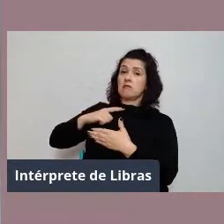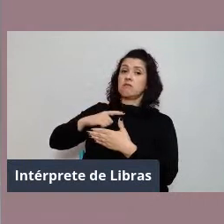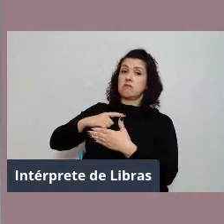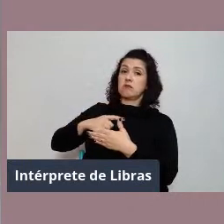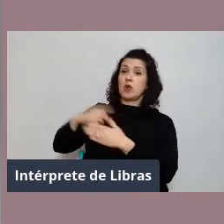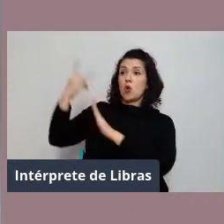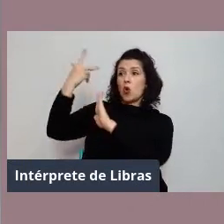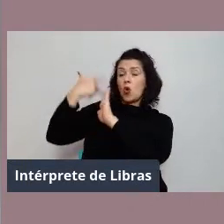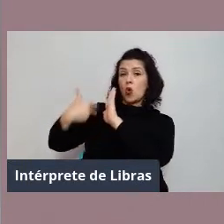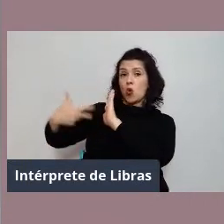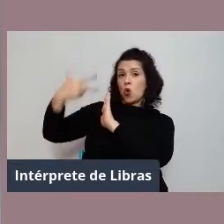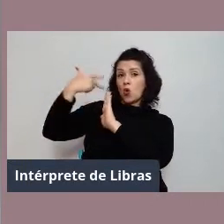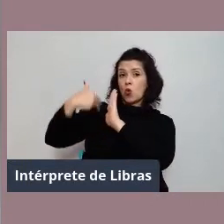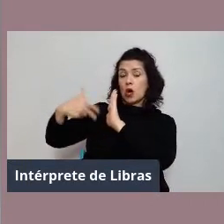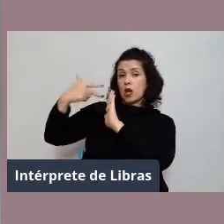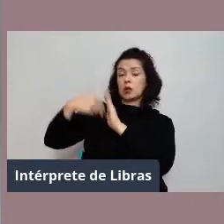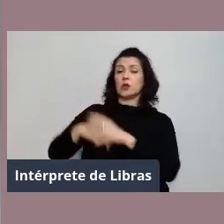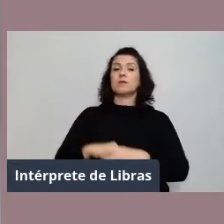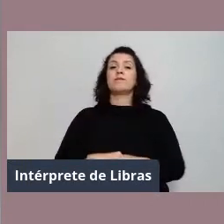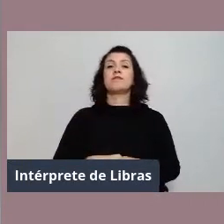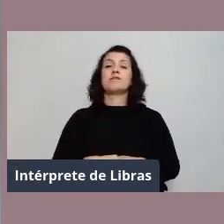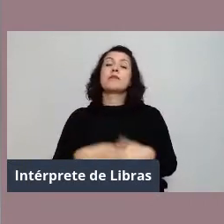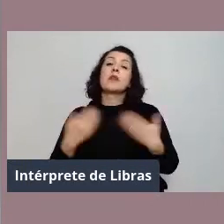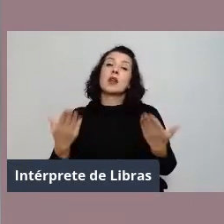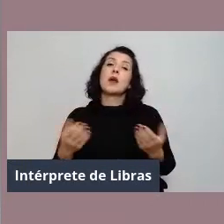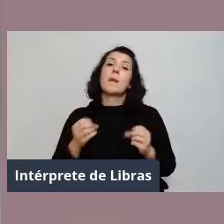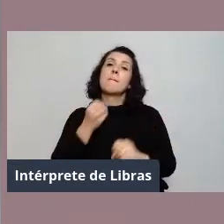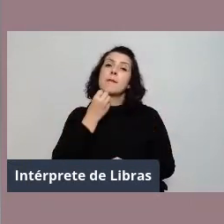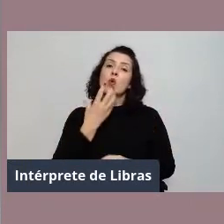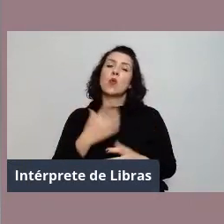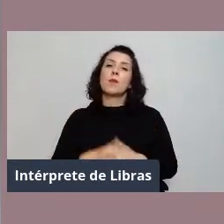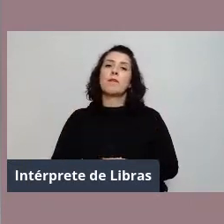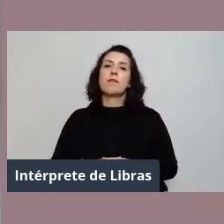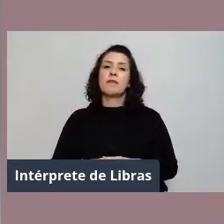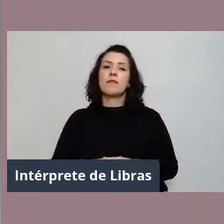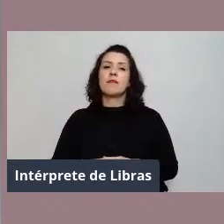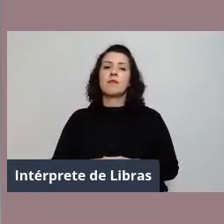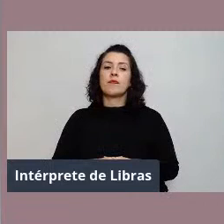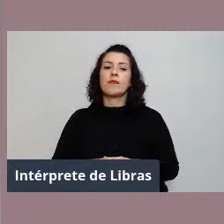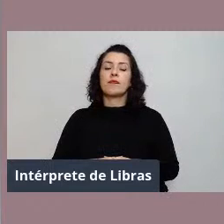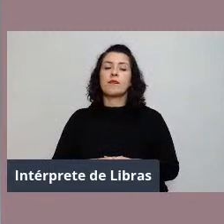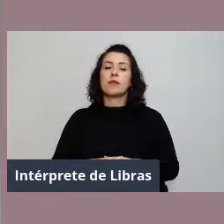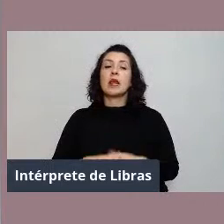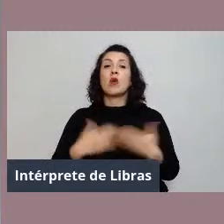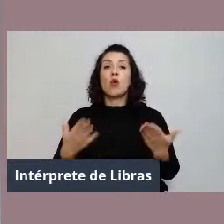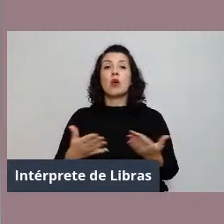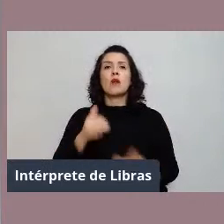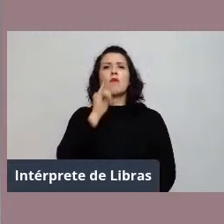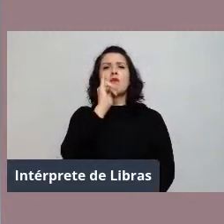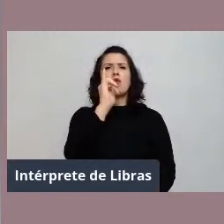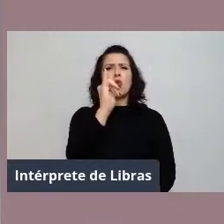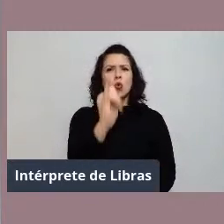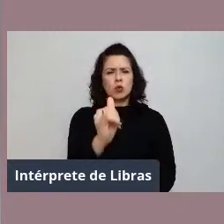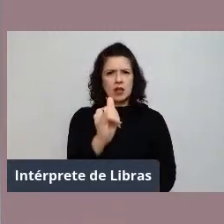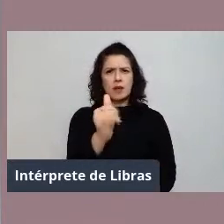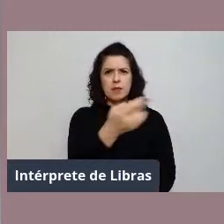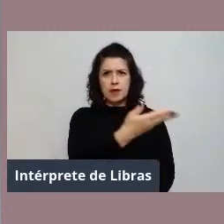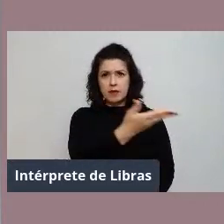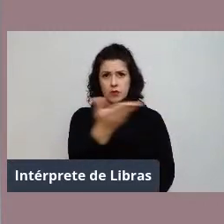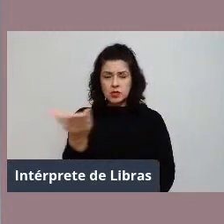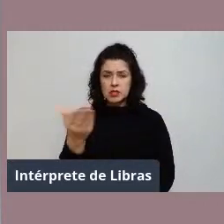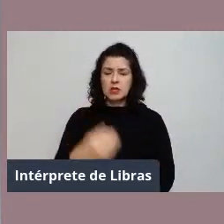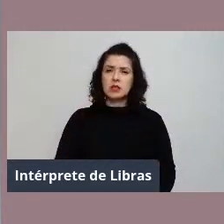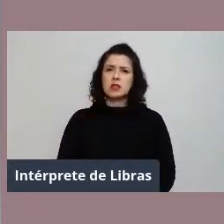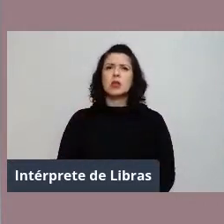Acho que é isso. Bom, eu vou contar para vocês um pouco sobre